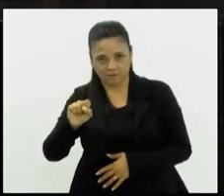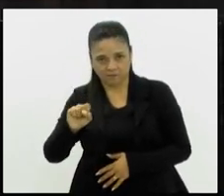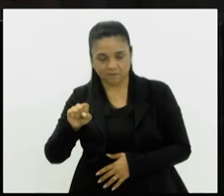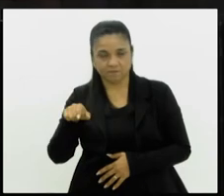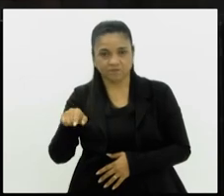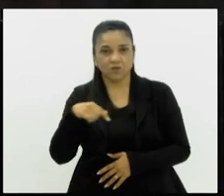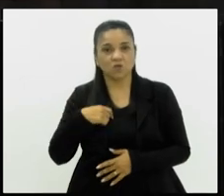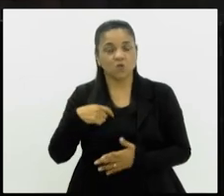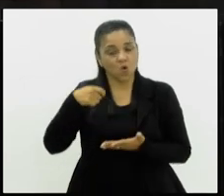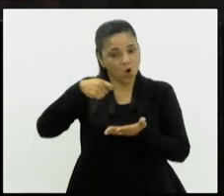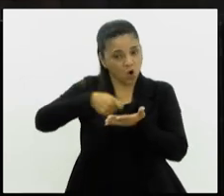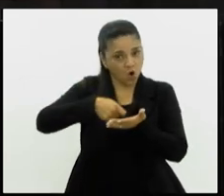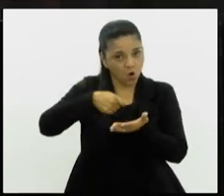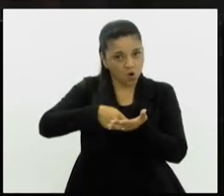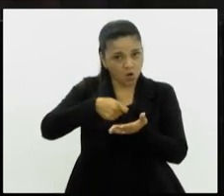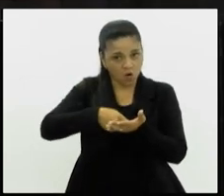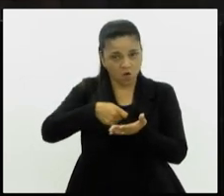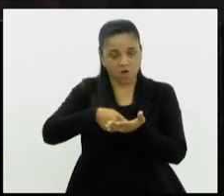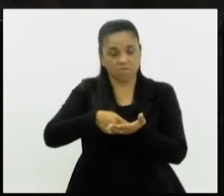conhecer